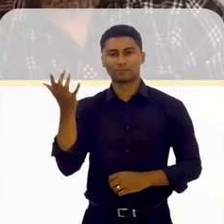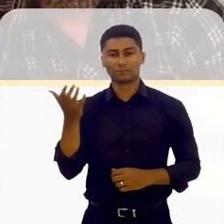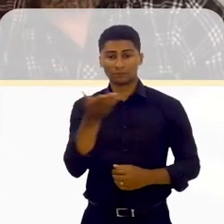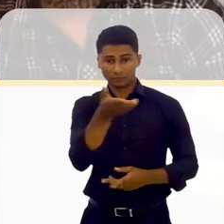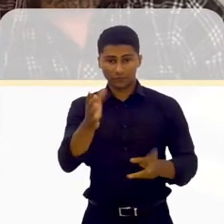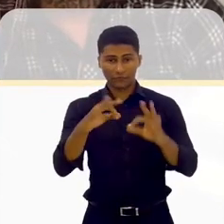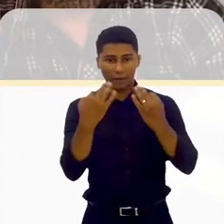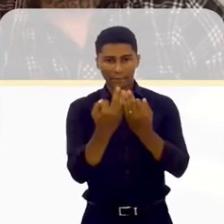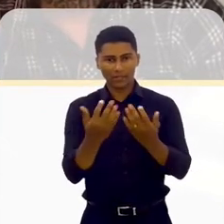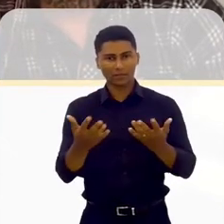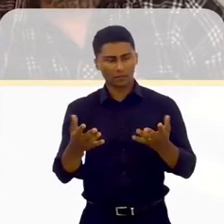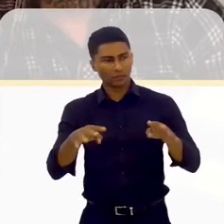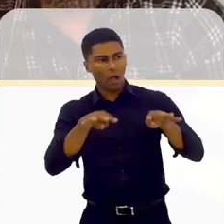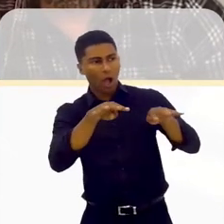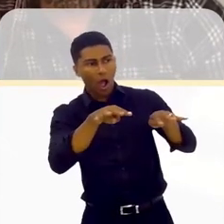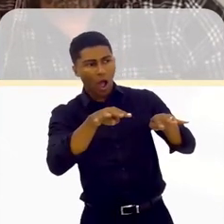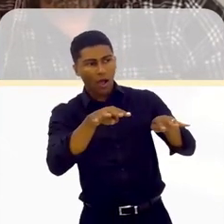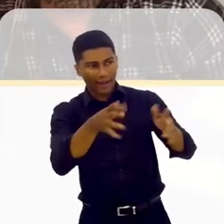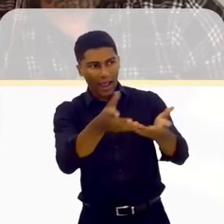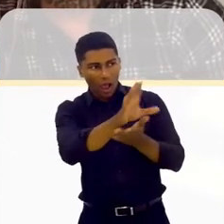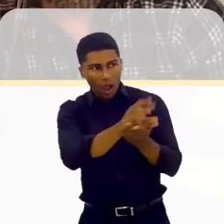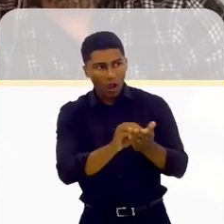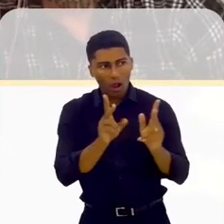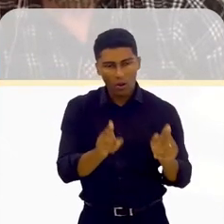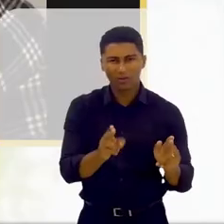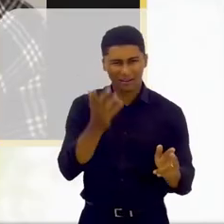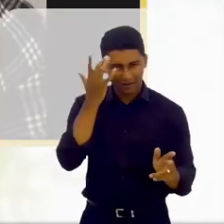para a família de vocês também?